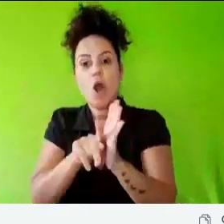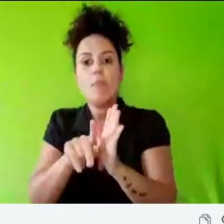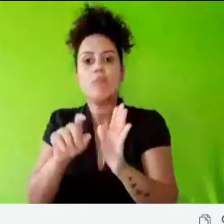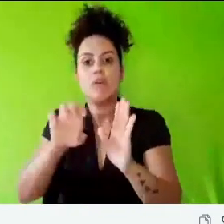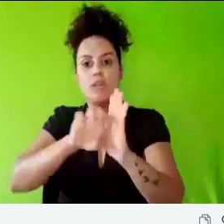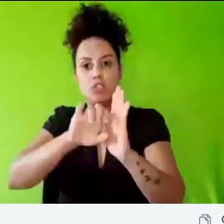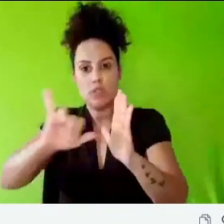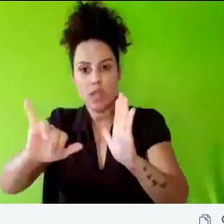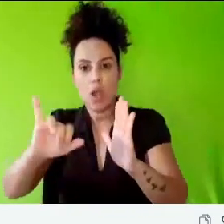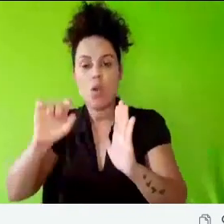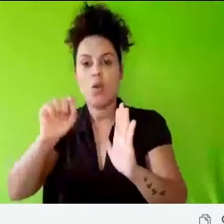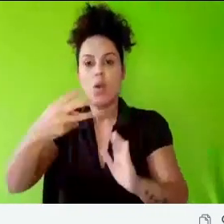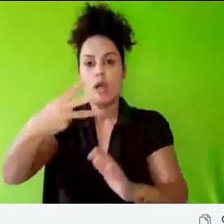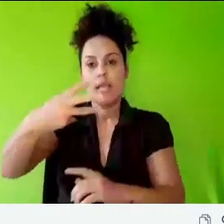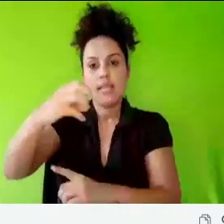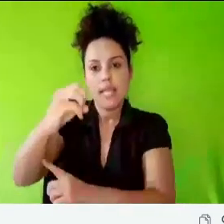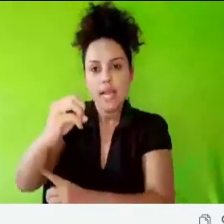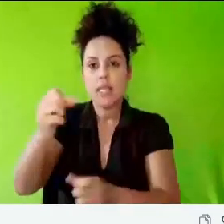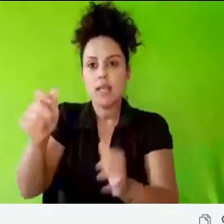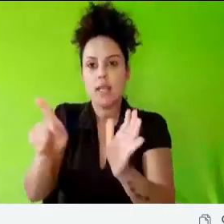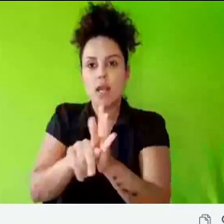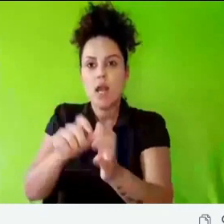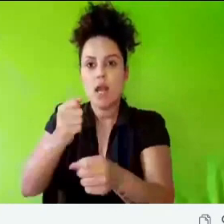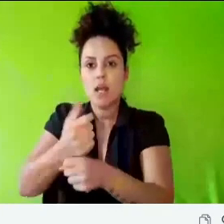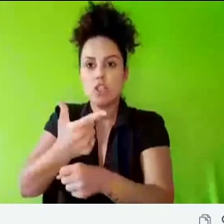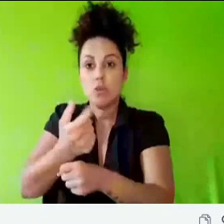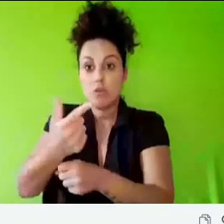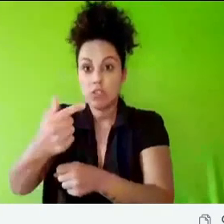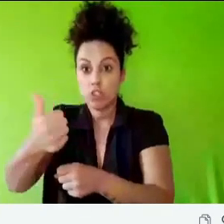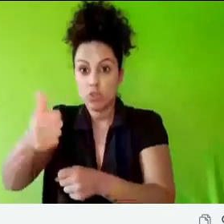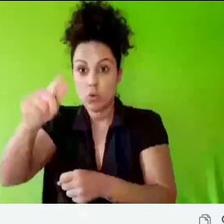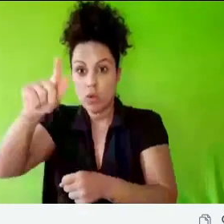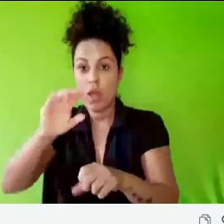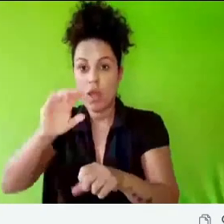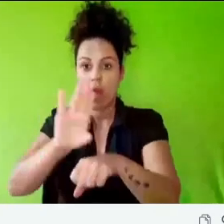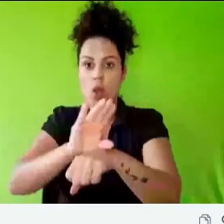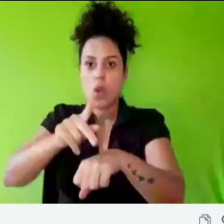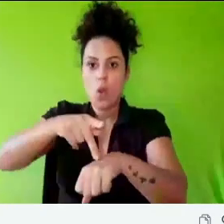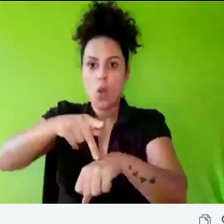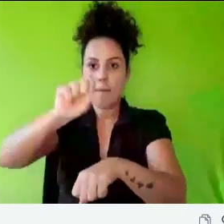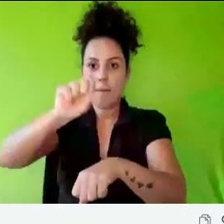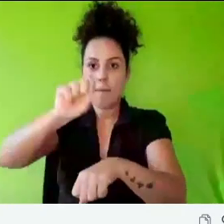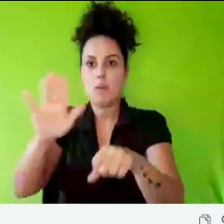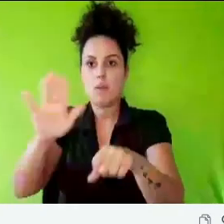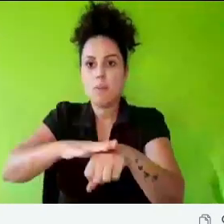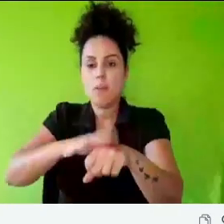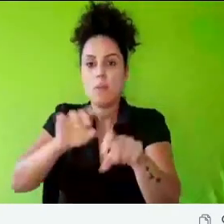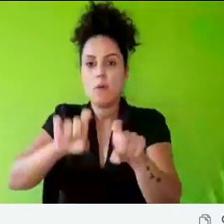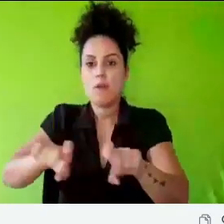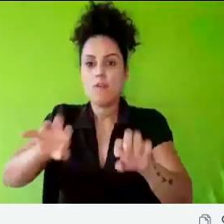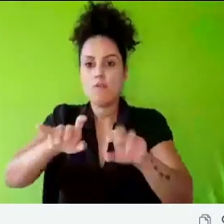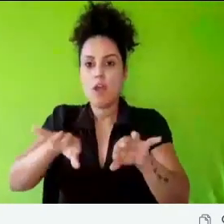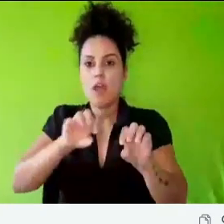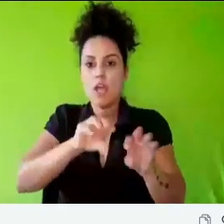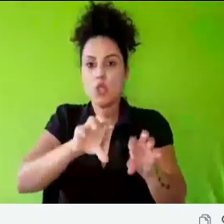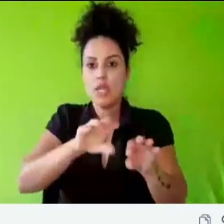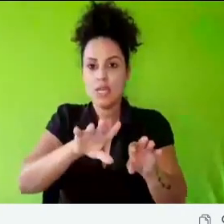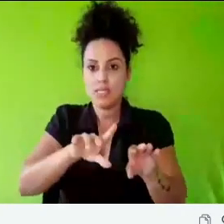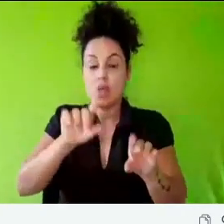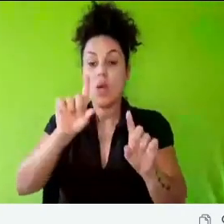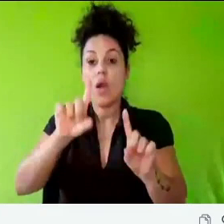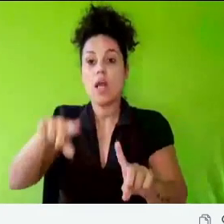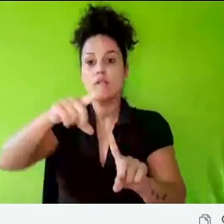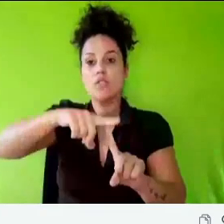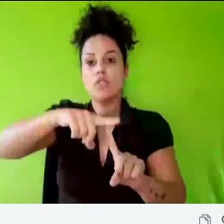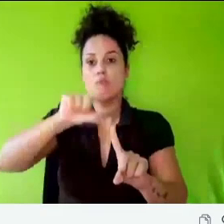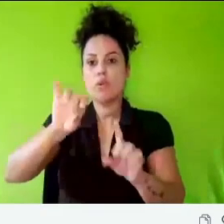2021, curso pós-graduação Lato Sensu em Informática na Educação na modalidade à